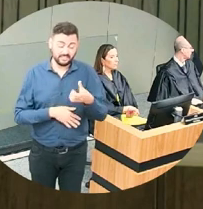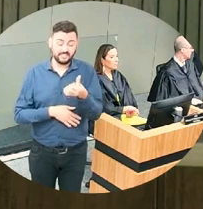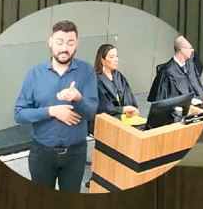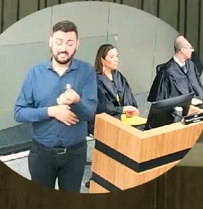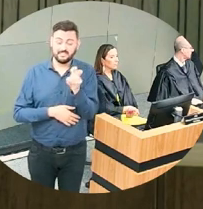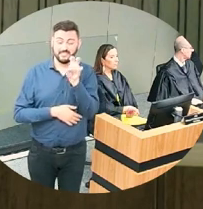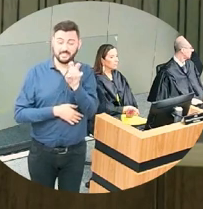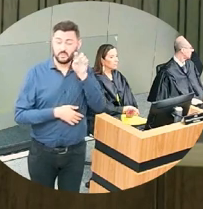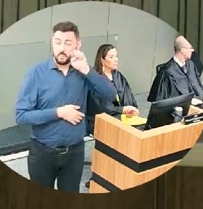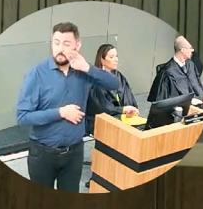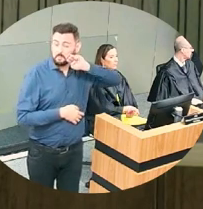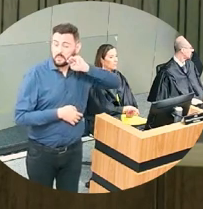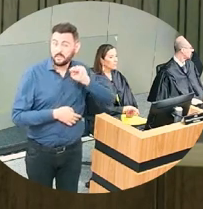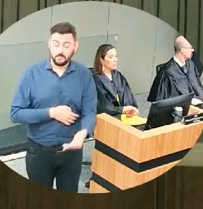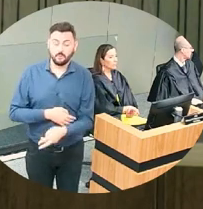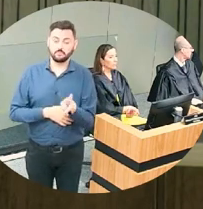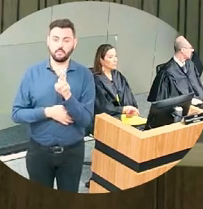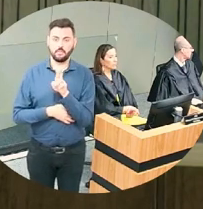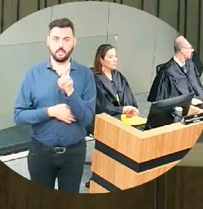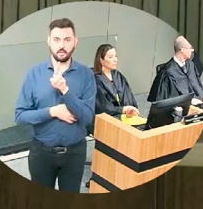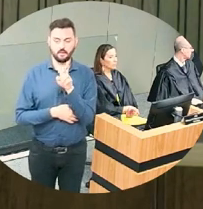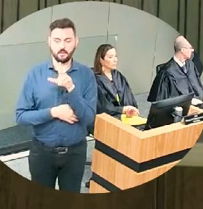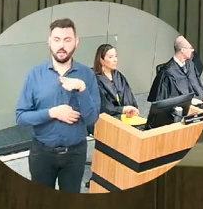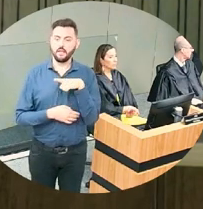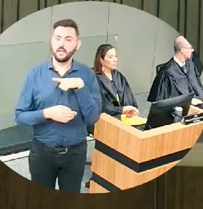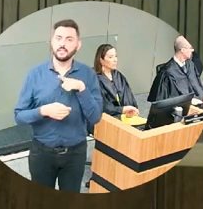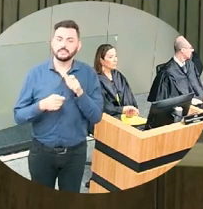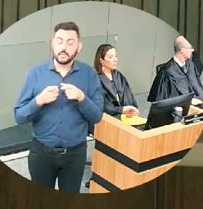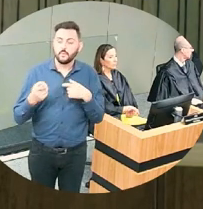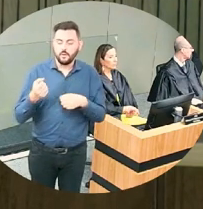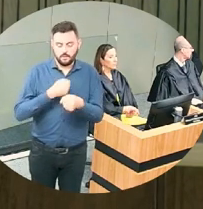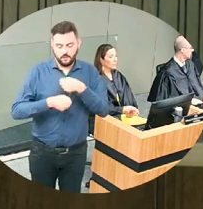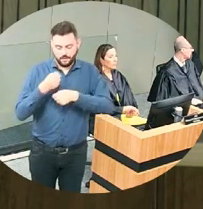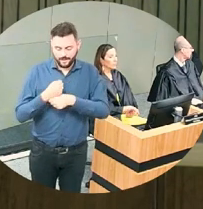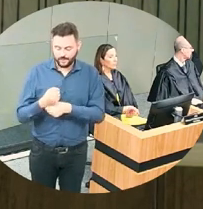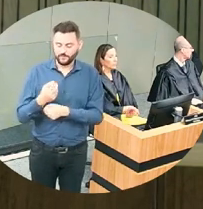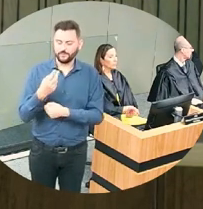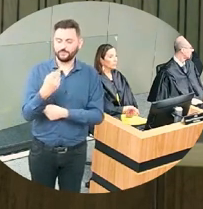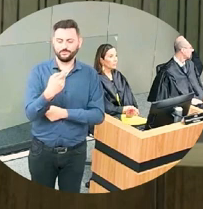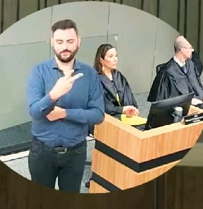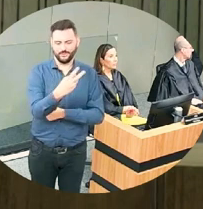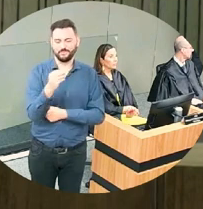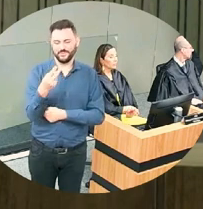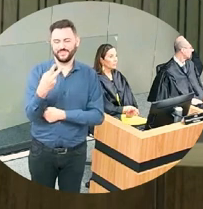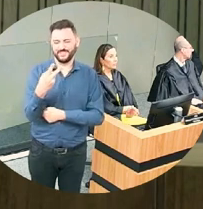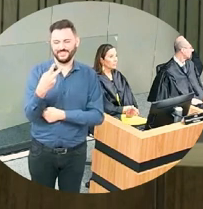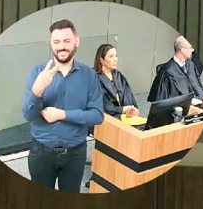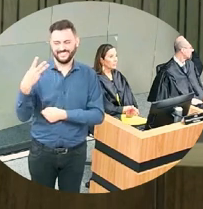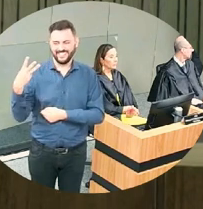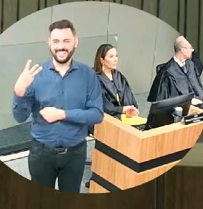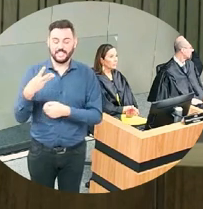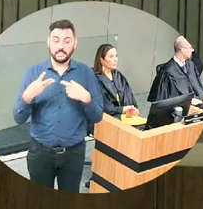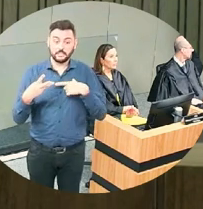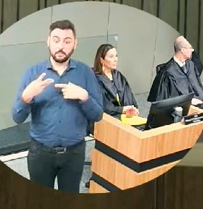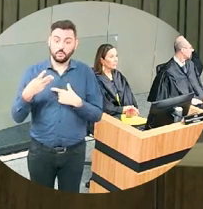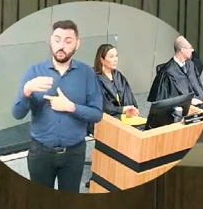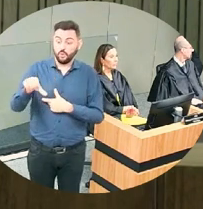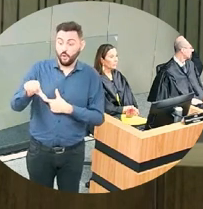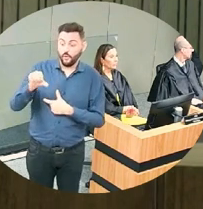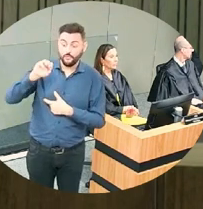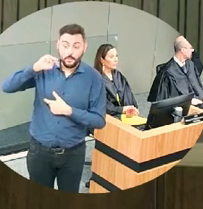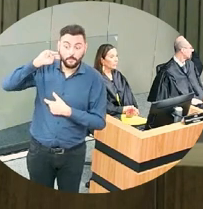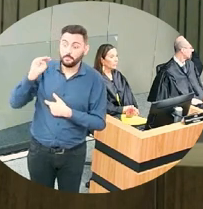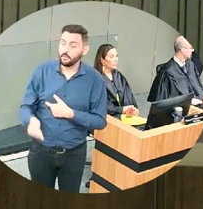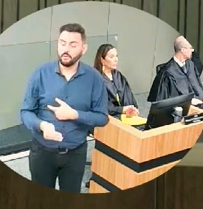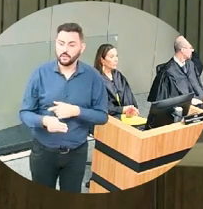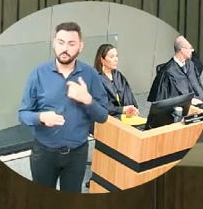milhões deais e em 2023 em 9 meses 55 5 milhões né é pouca